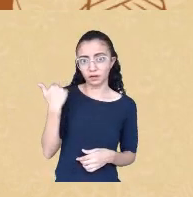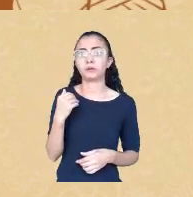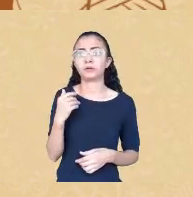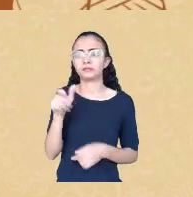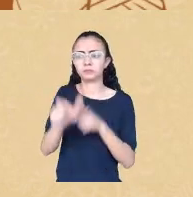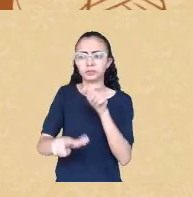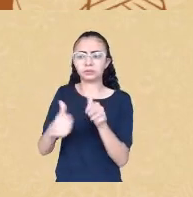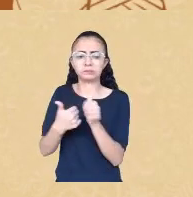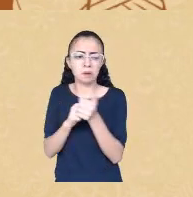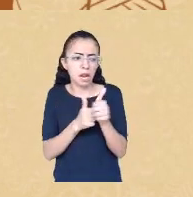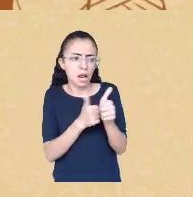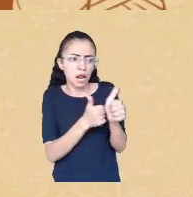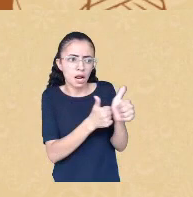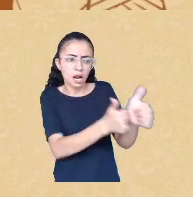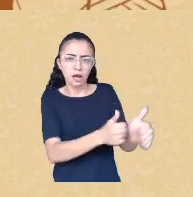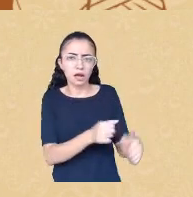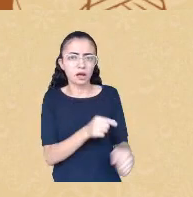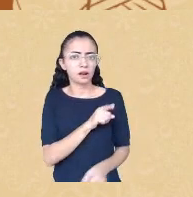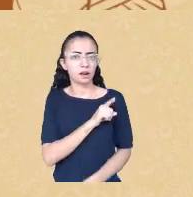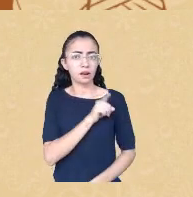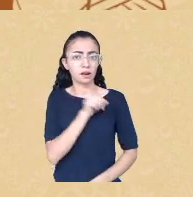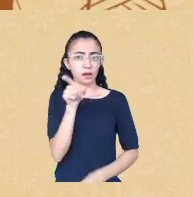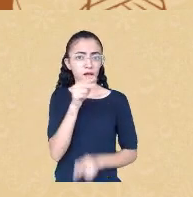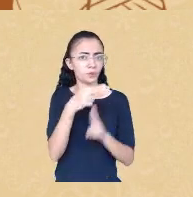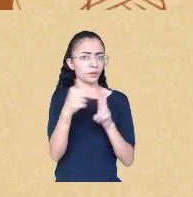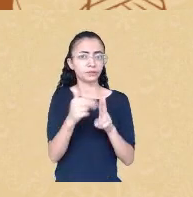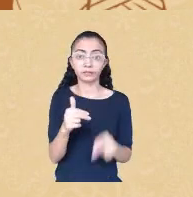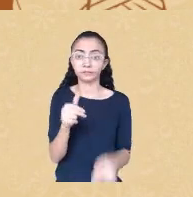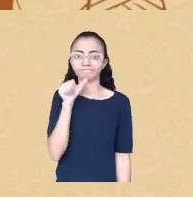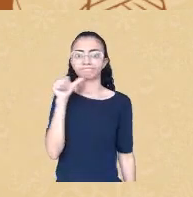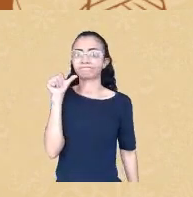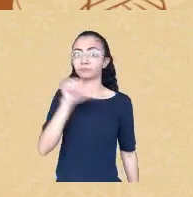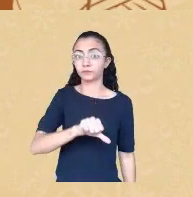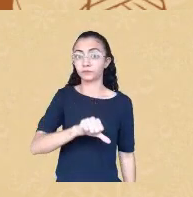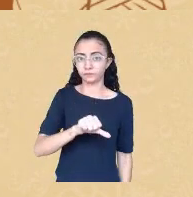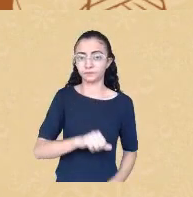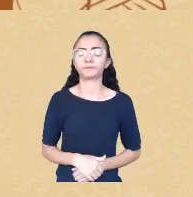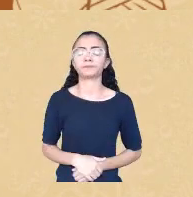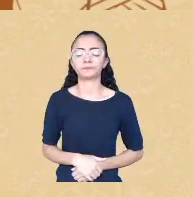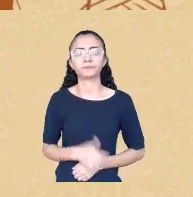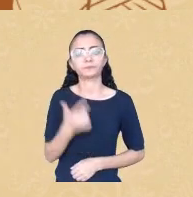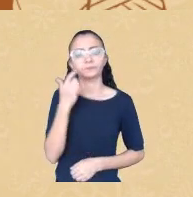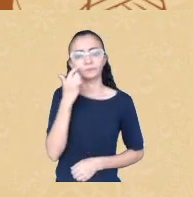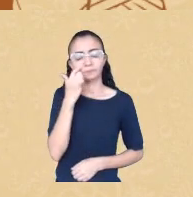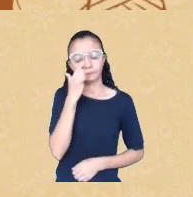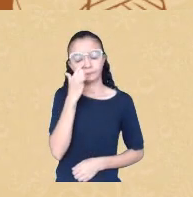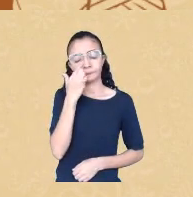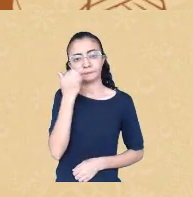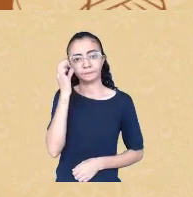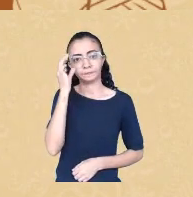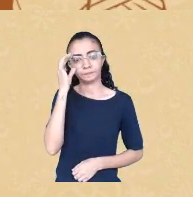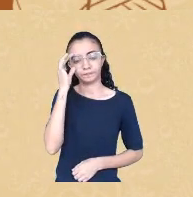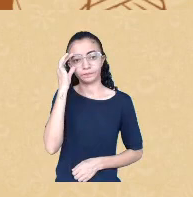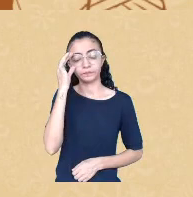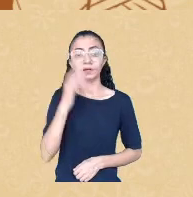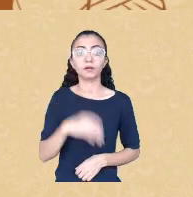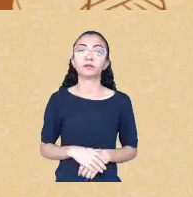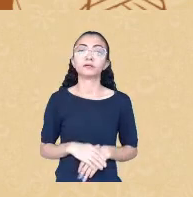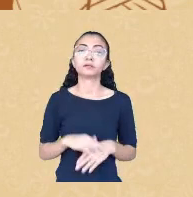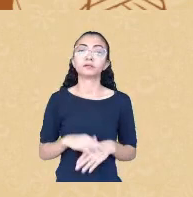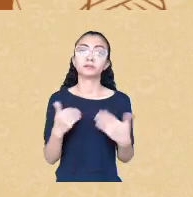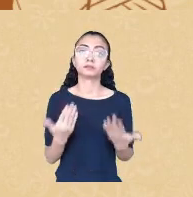era uma vitrine terrível, assim, e na Universidade de Brasília. E, assim, essas pessoas que eu acho muito interessante, porque